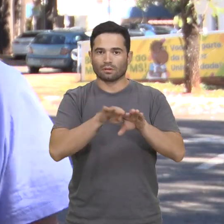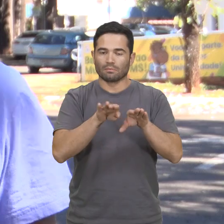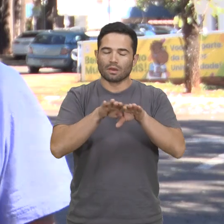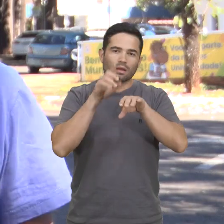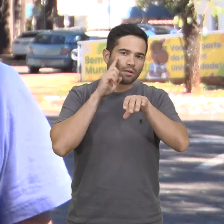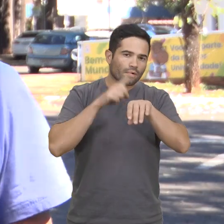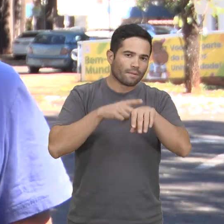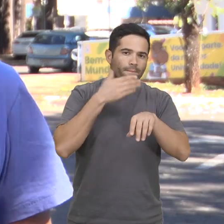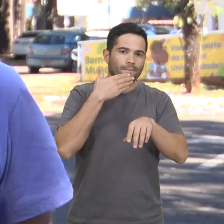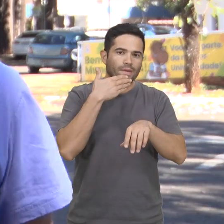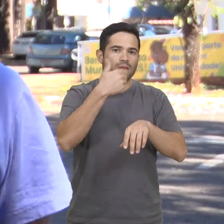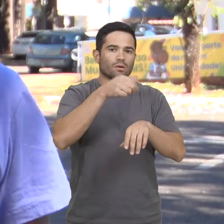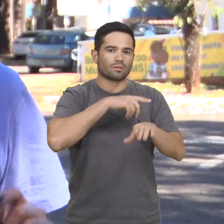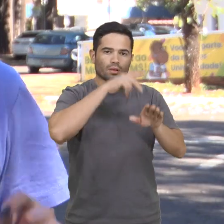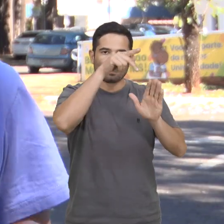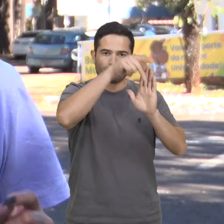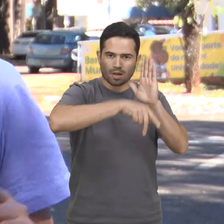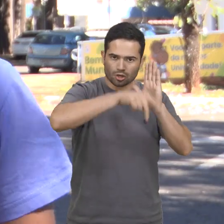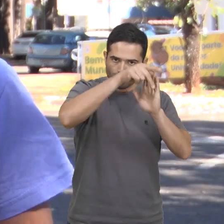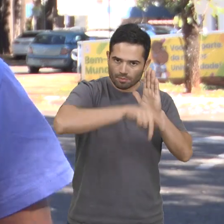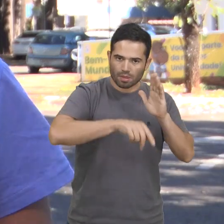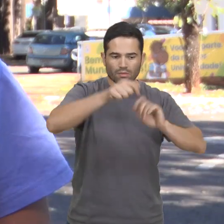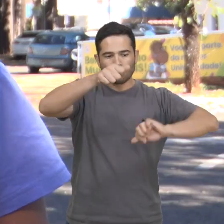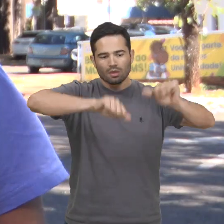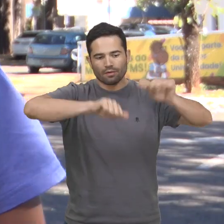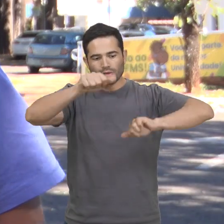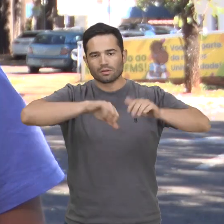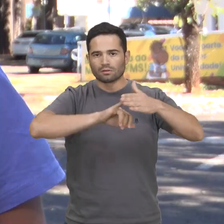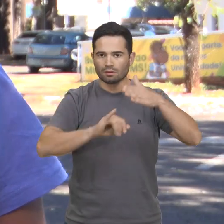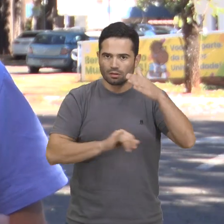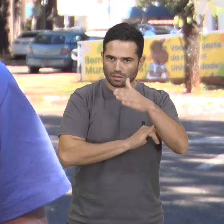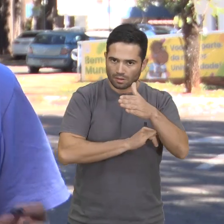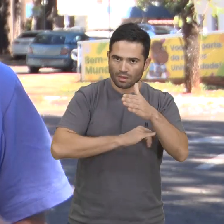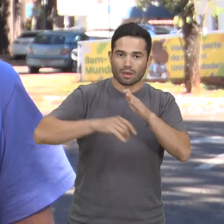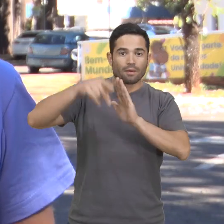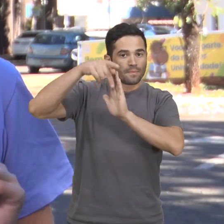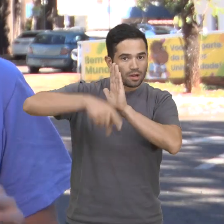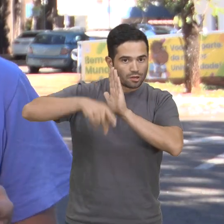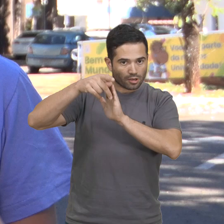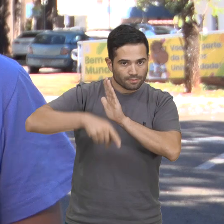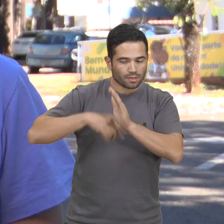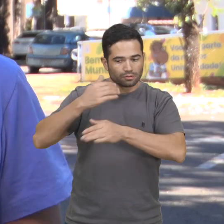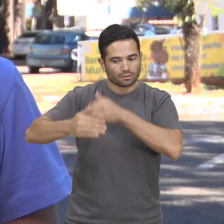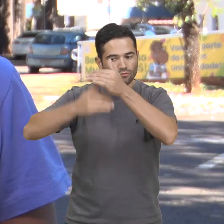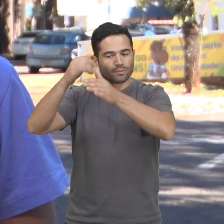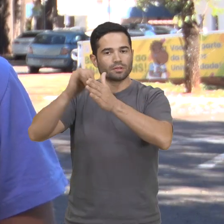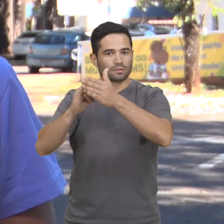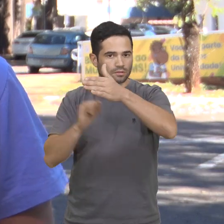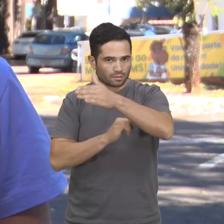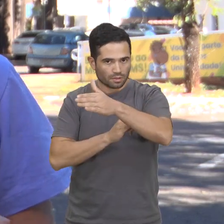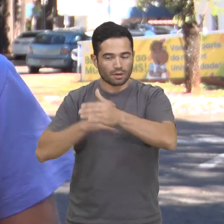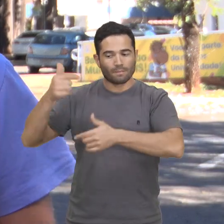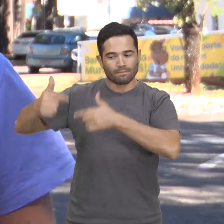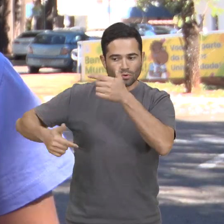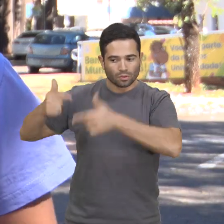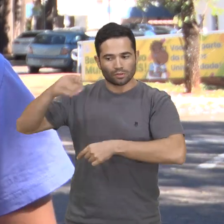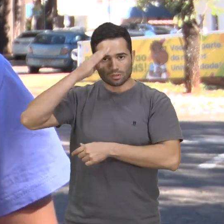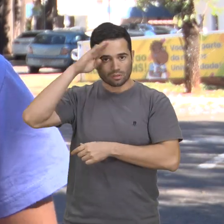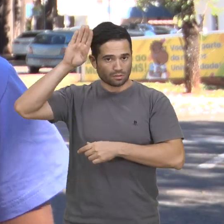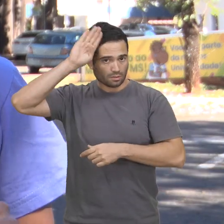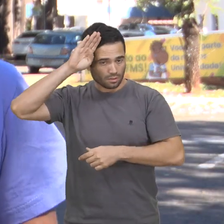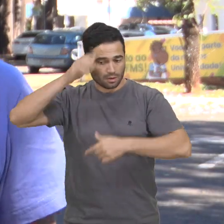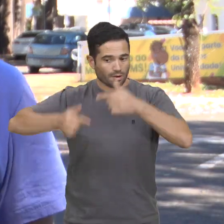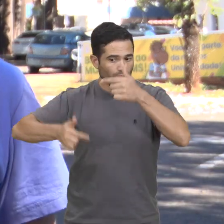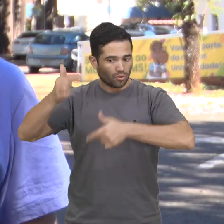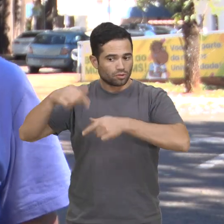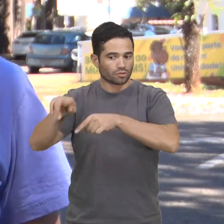os pontos de melhoria nos eixos de planejamento e avaliação institucional, planejamento e desenvolvimento institucional, políticas